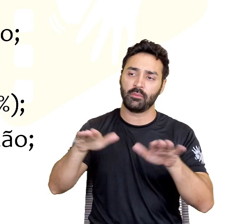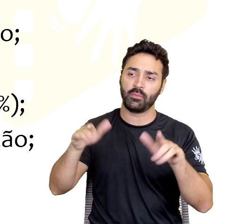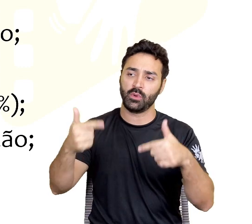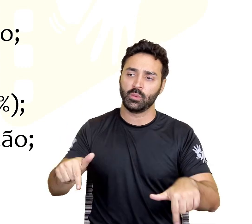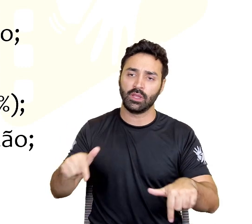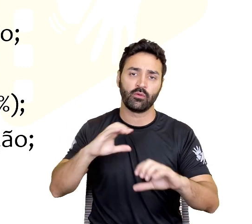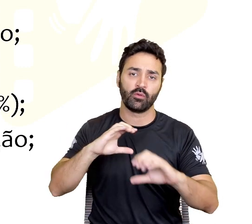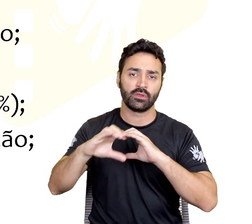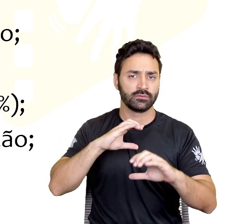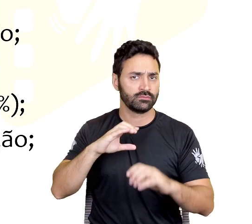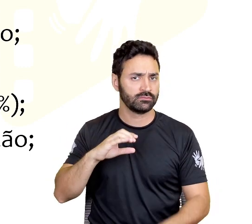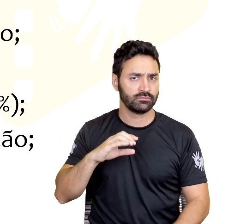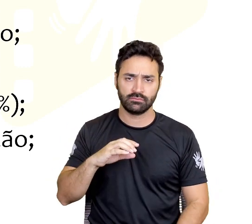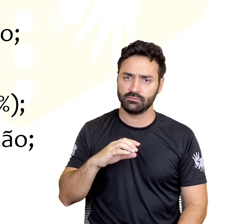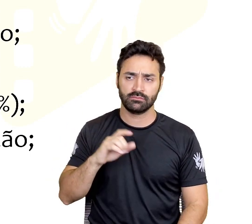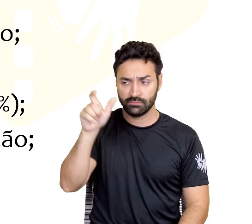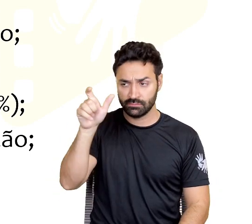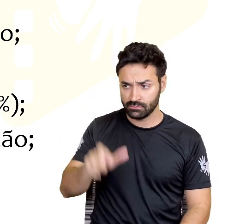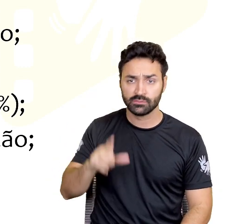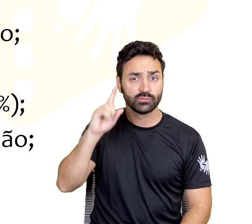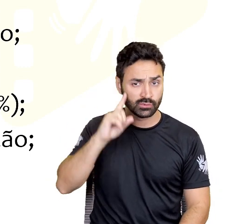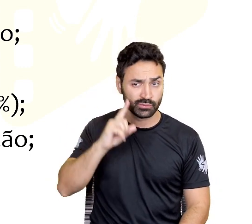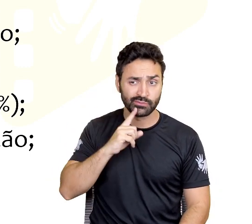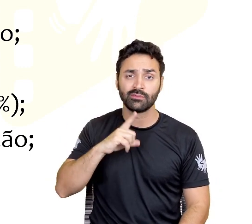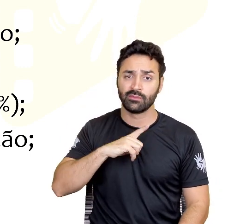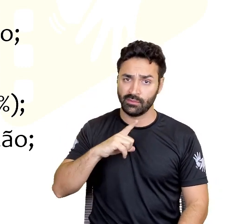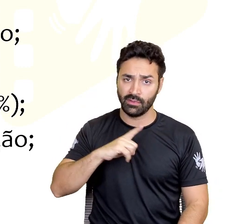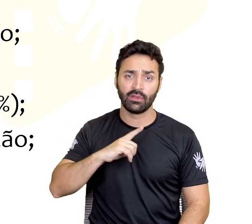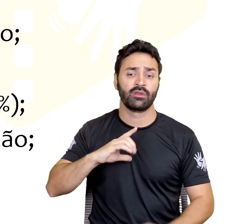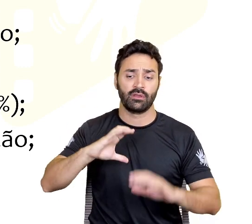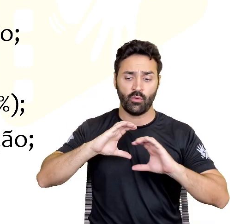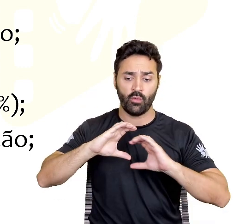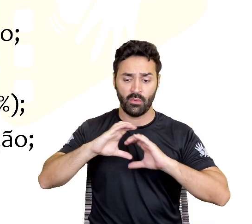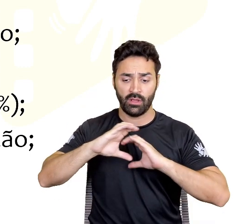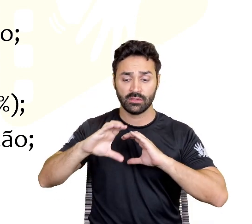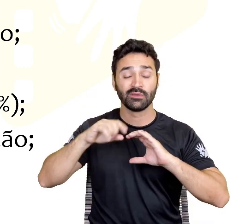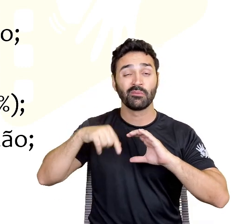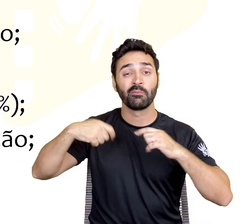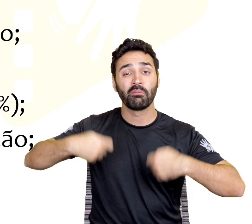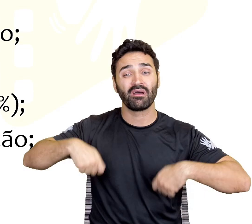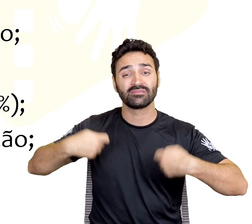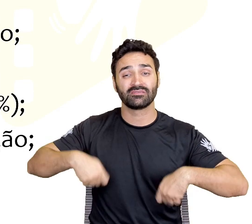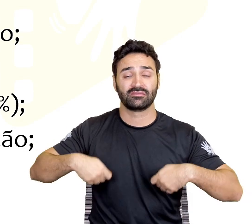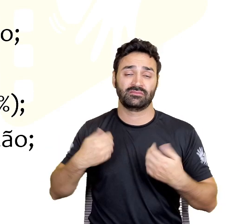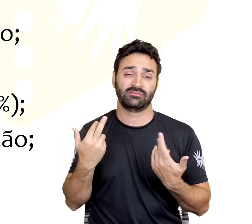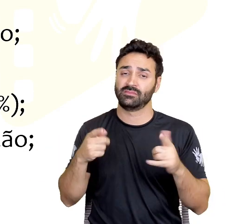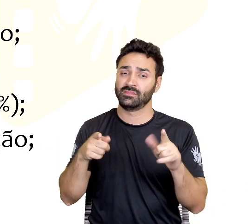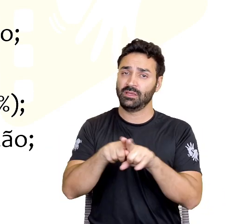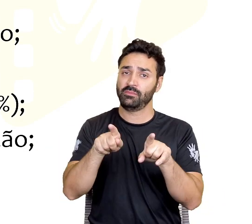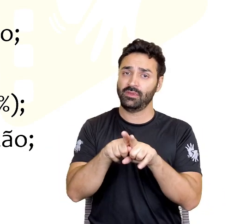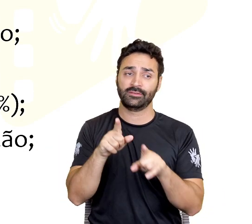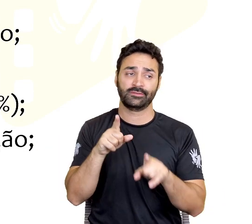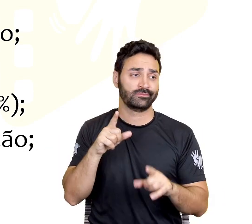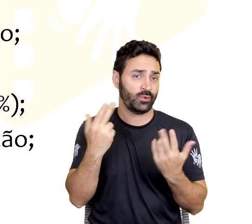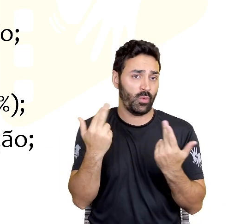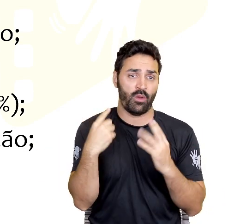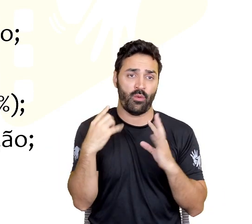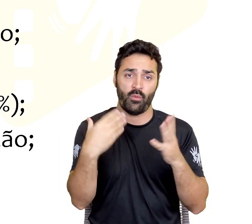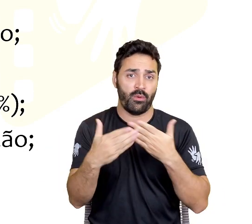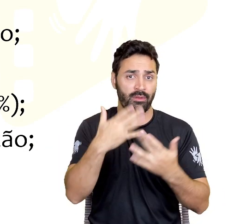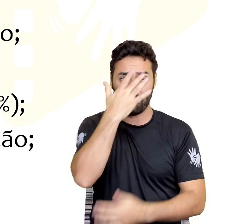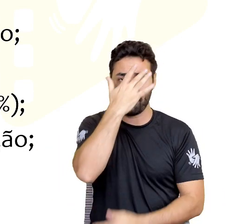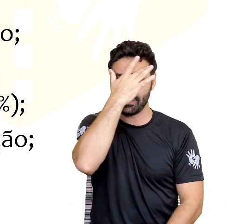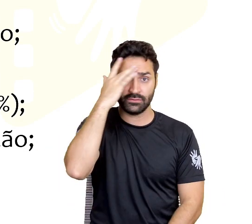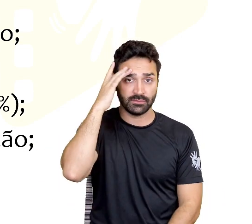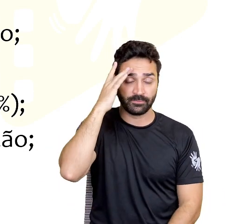contrário, ele tem necessidade de comunicação como qualquer outra pessoa. Certo? Agora, o que é interessante a gente saber? Que